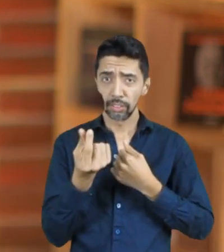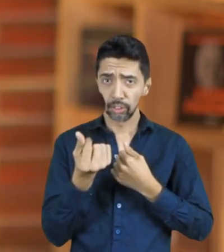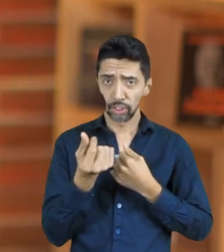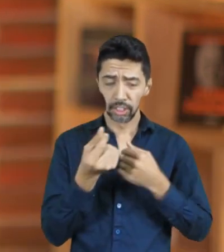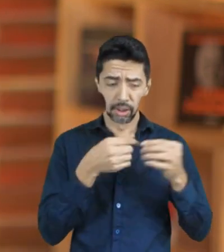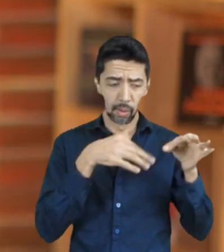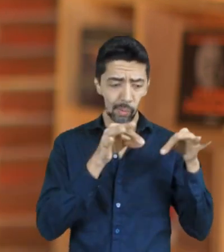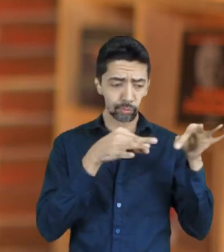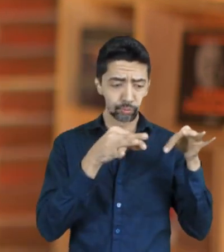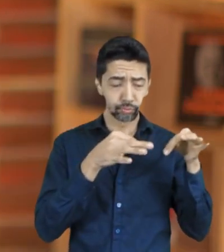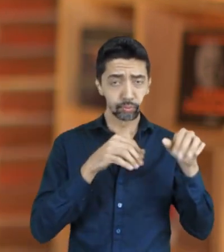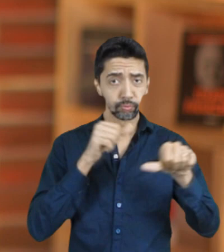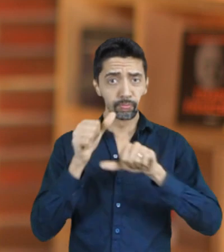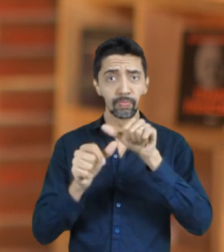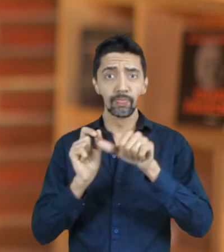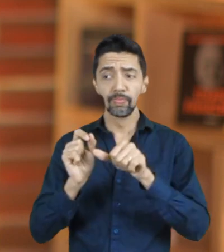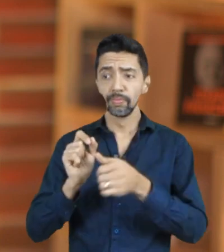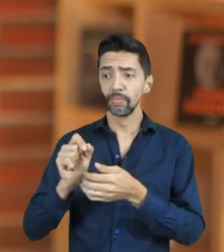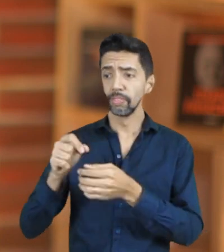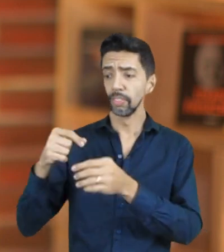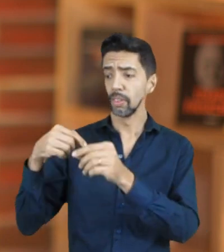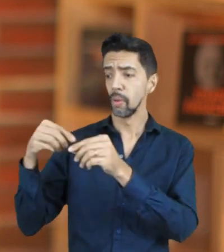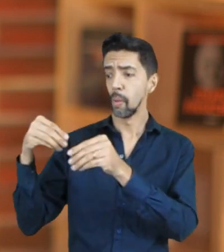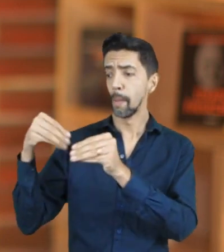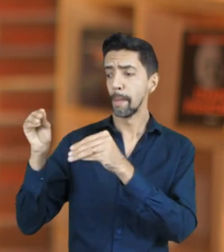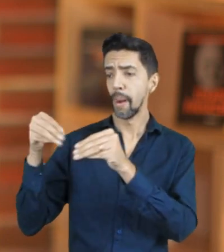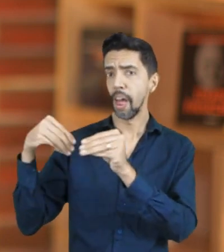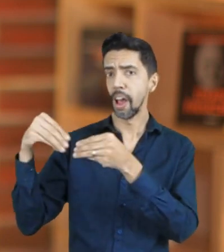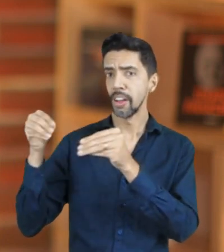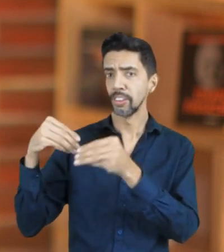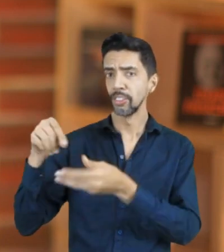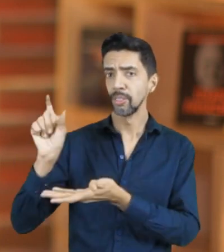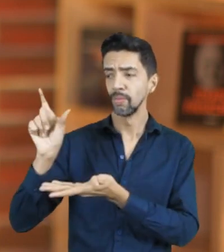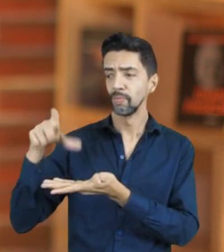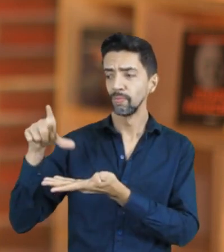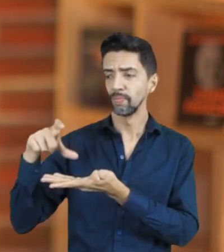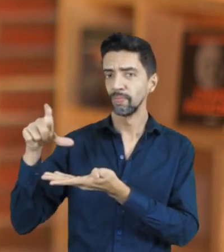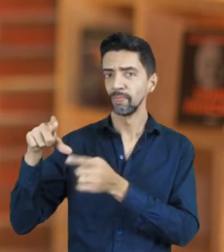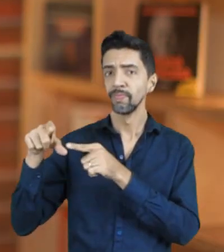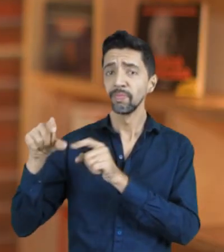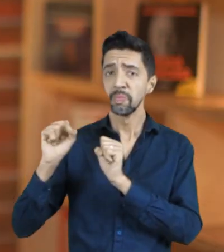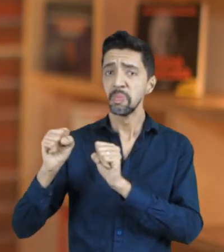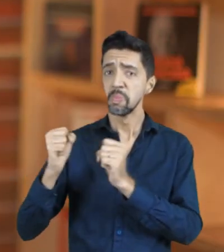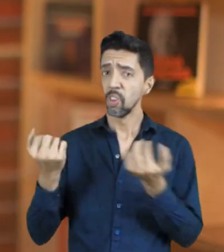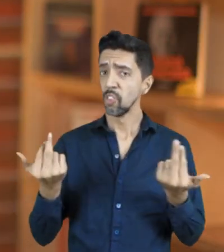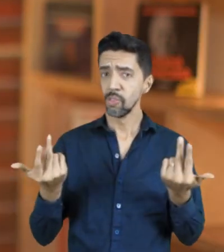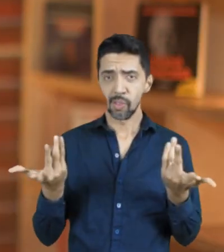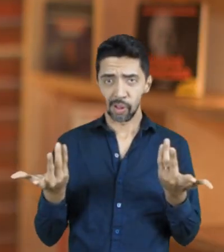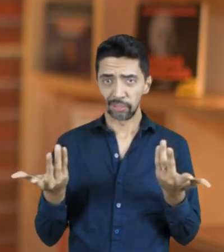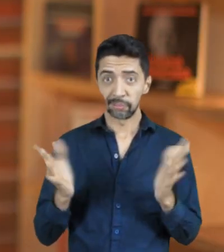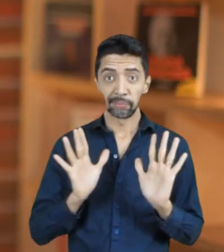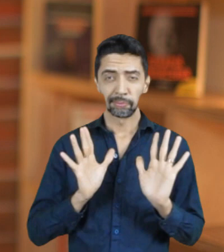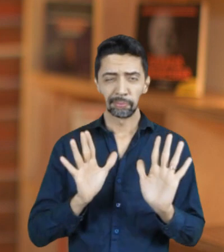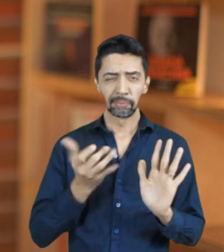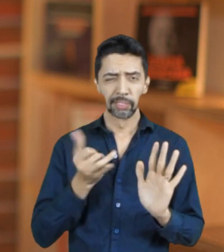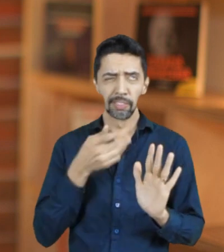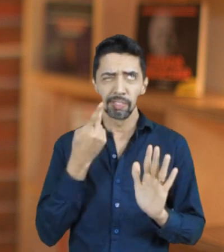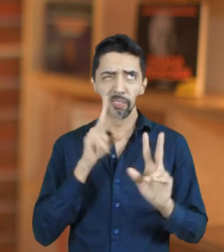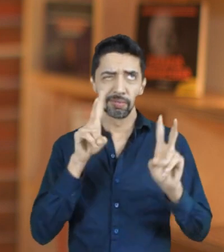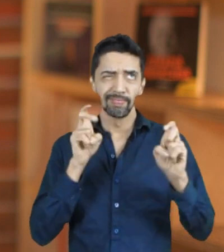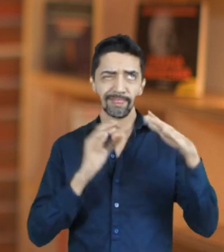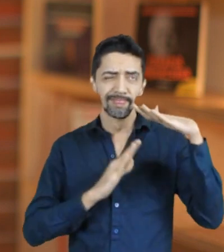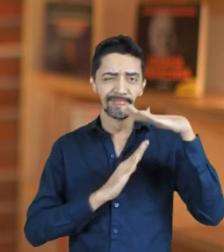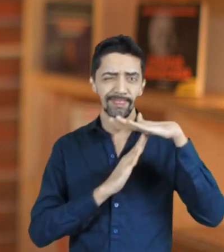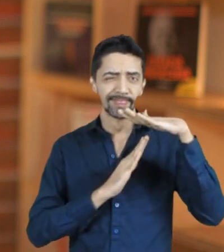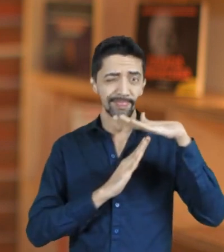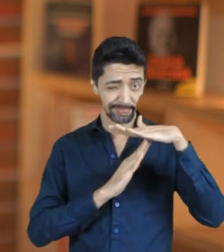um recurso de um cartão que pode promover para você também essas realizações mas quando falamos em limites desses